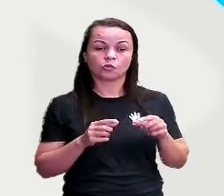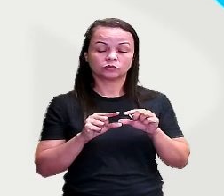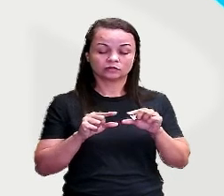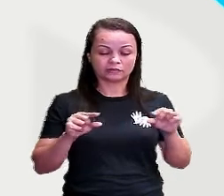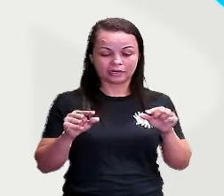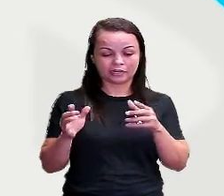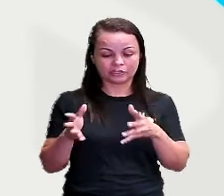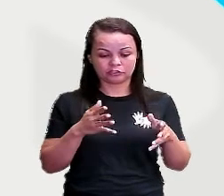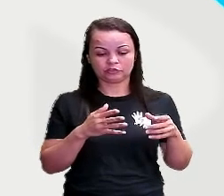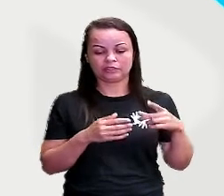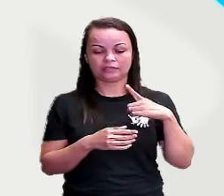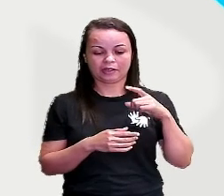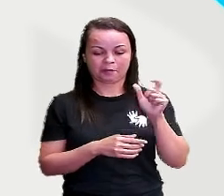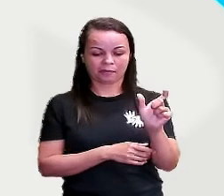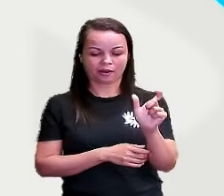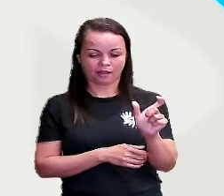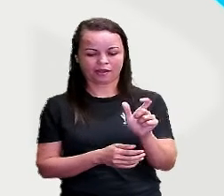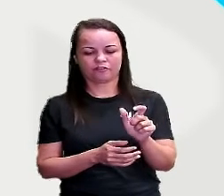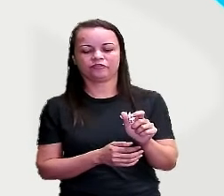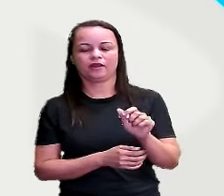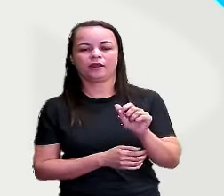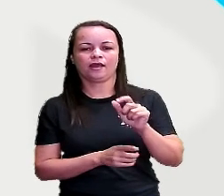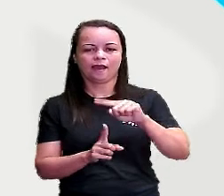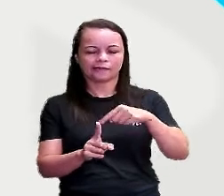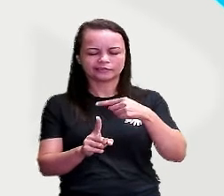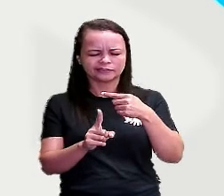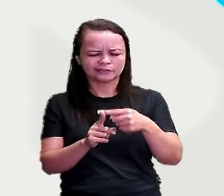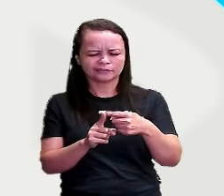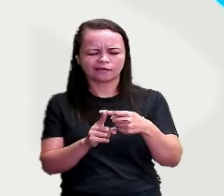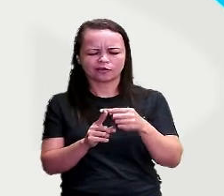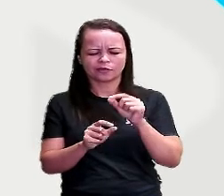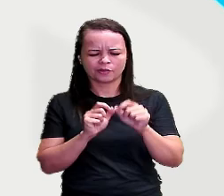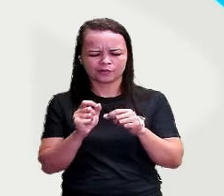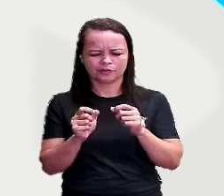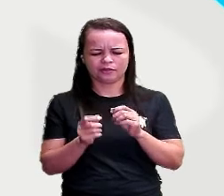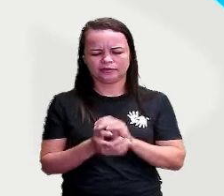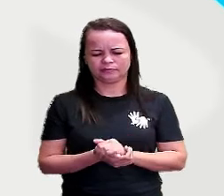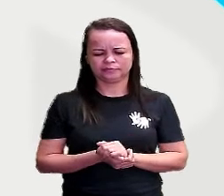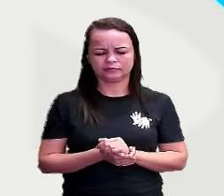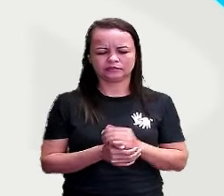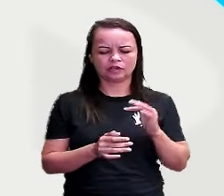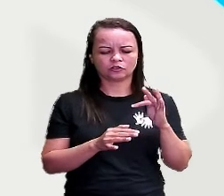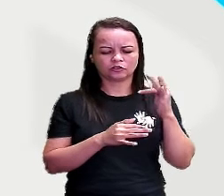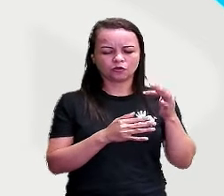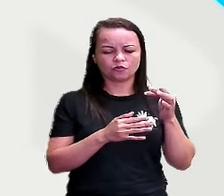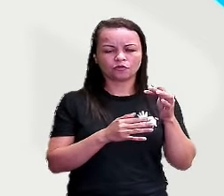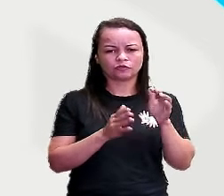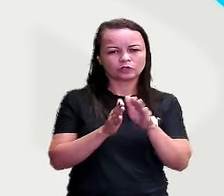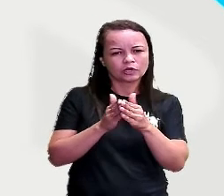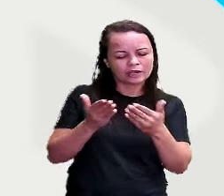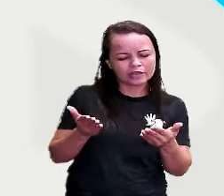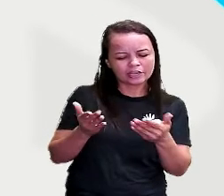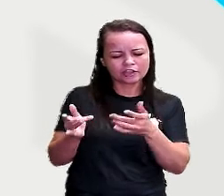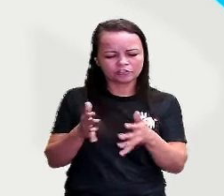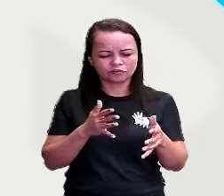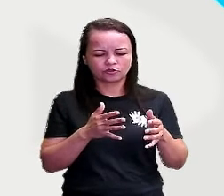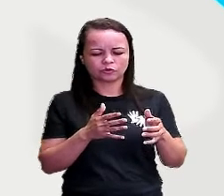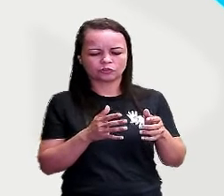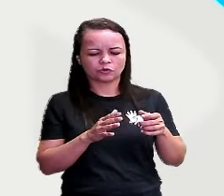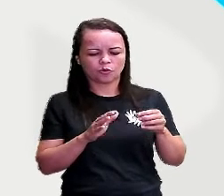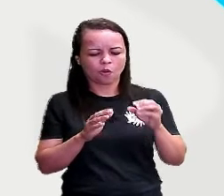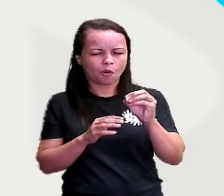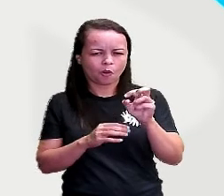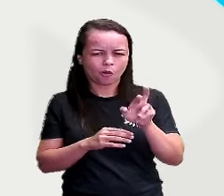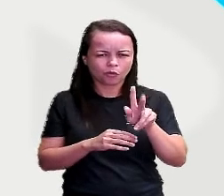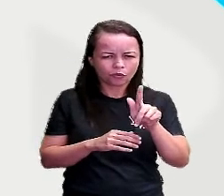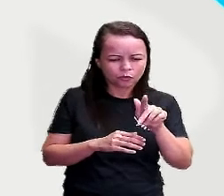estou cheia desses livros com lobos e ogros, o futuro da humanidade ou carne de imprensa. Então,